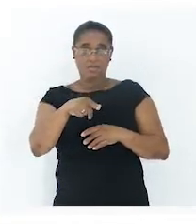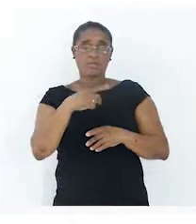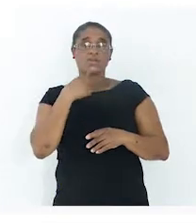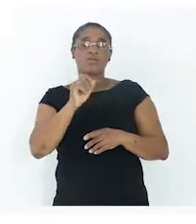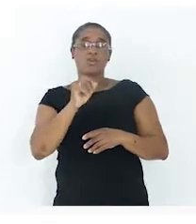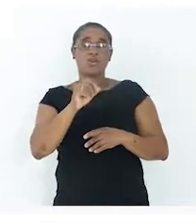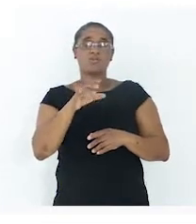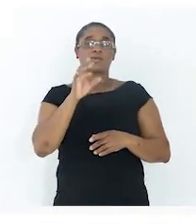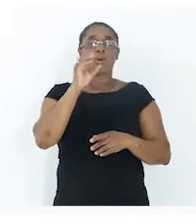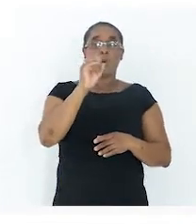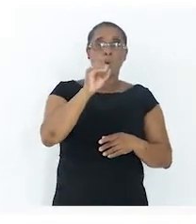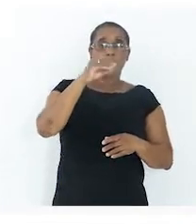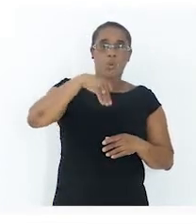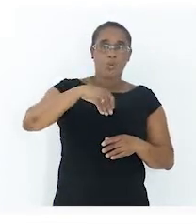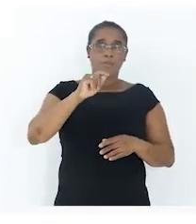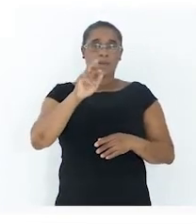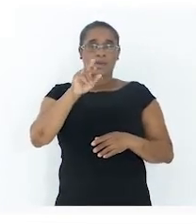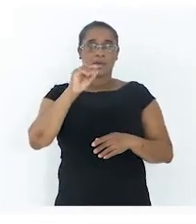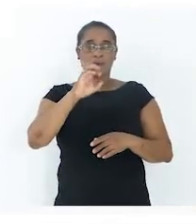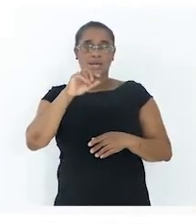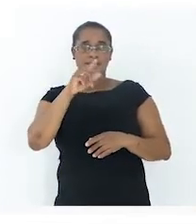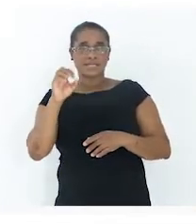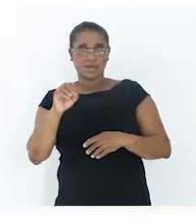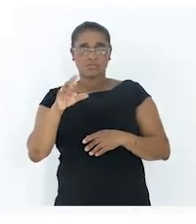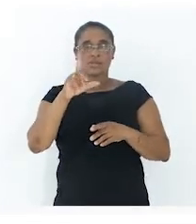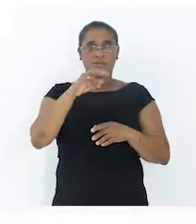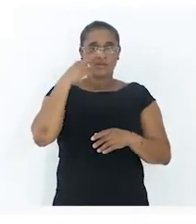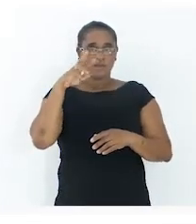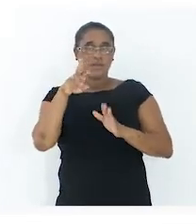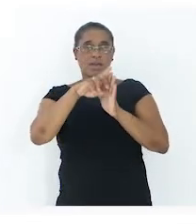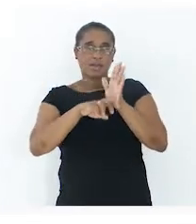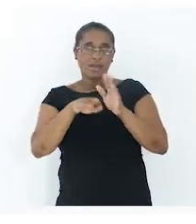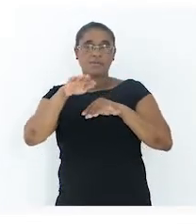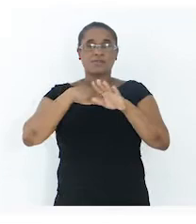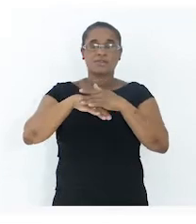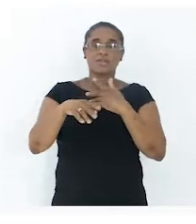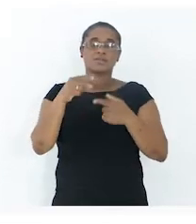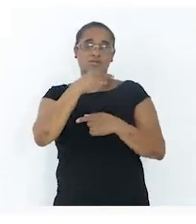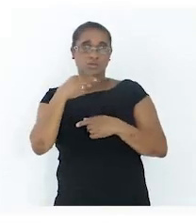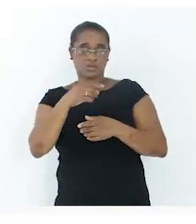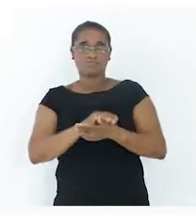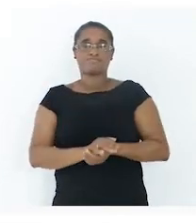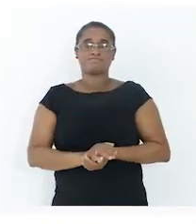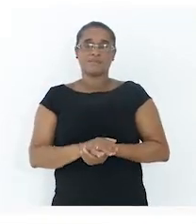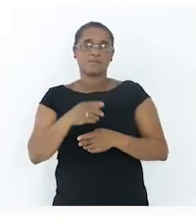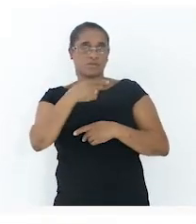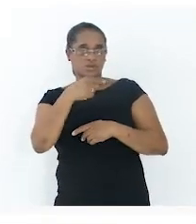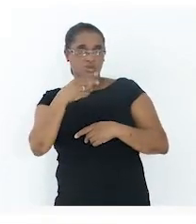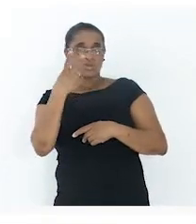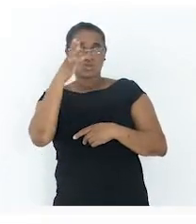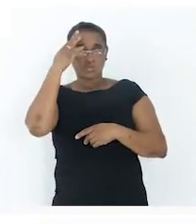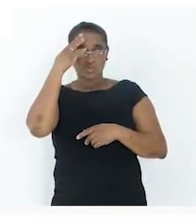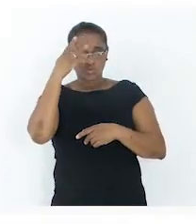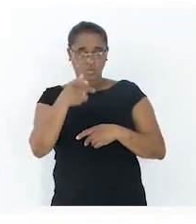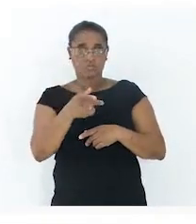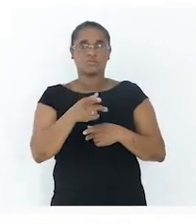operação. Vamos ver também regra para fazer a subtração. Para subtrair dois números